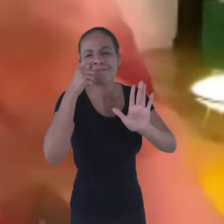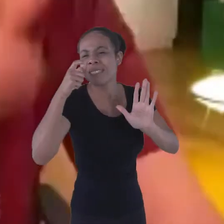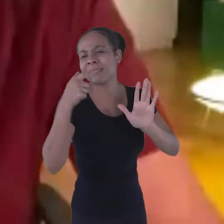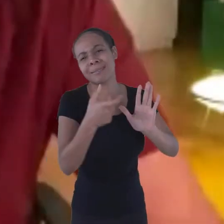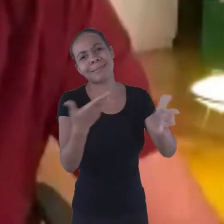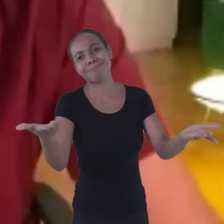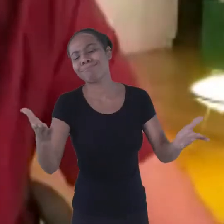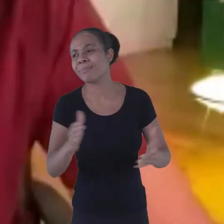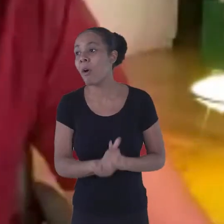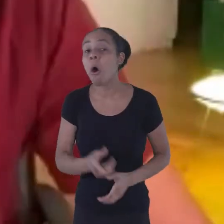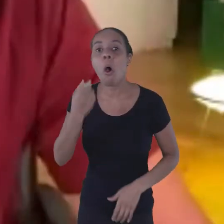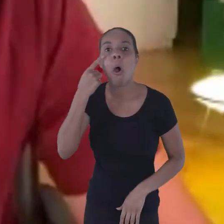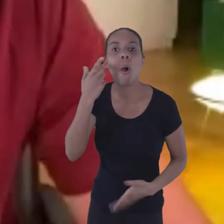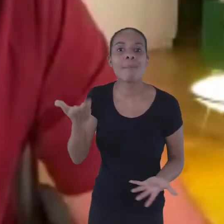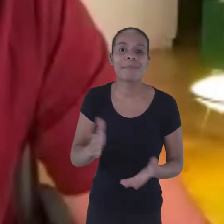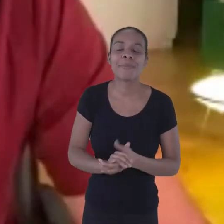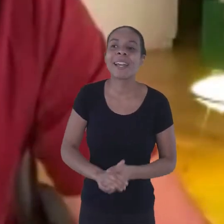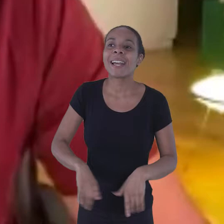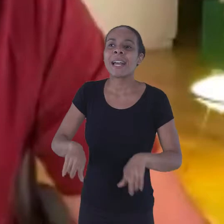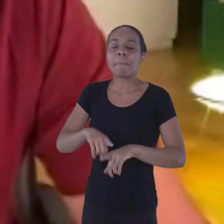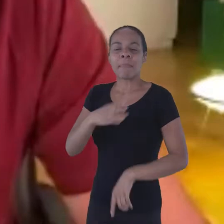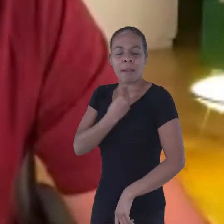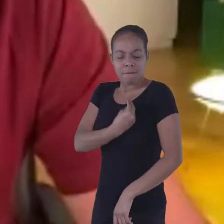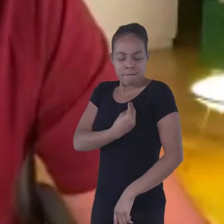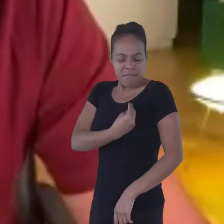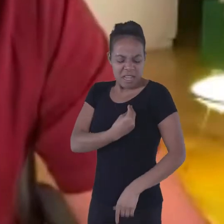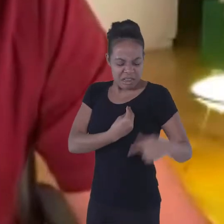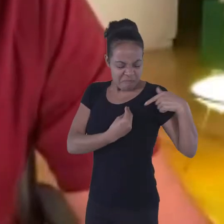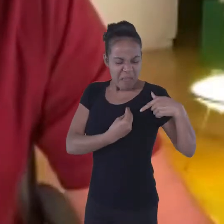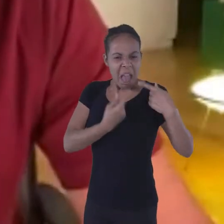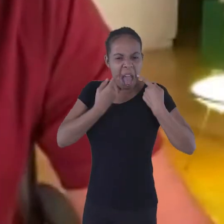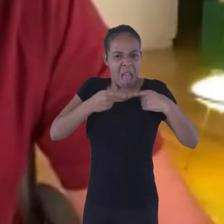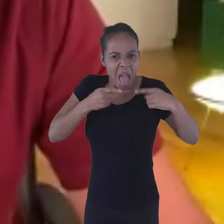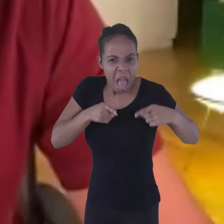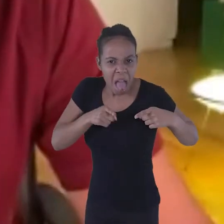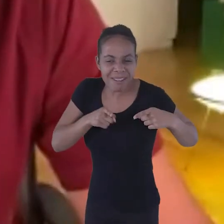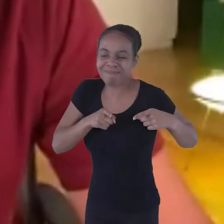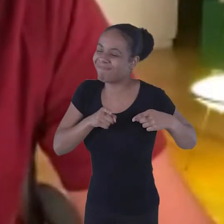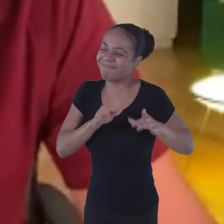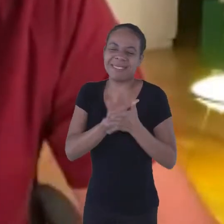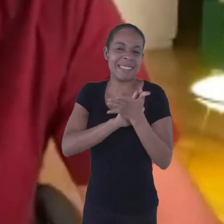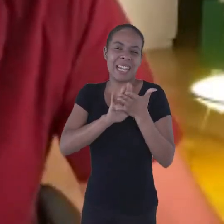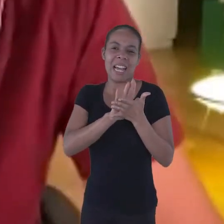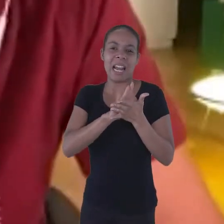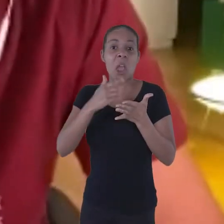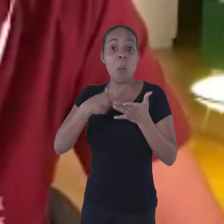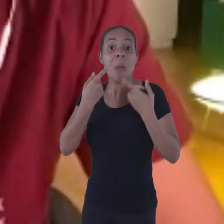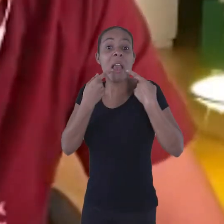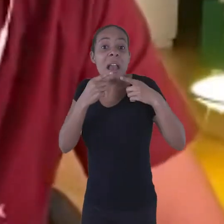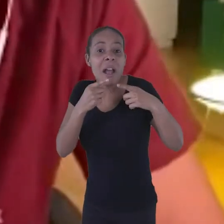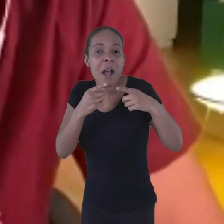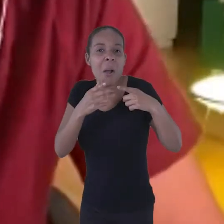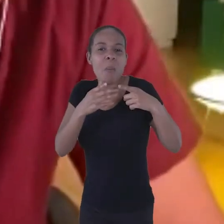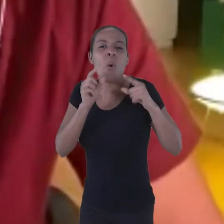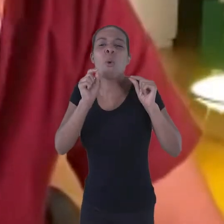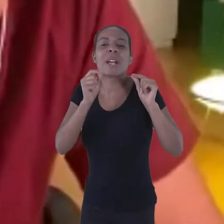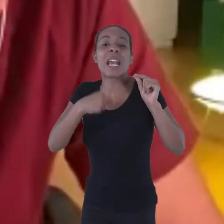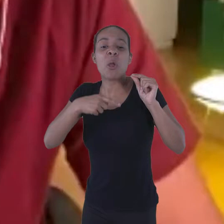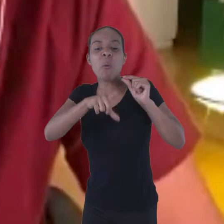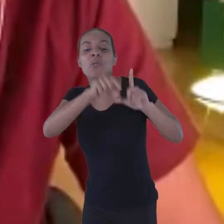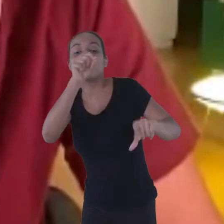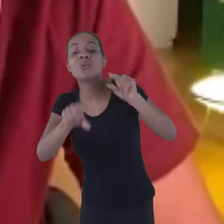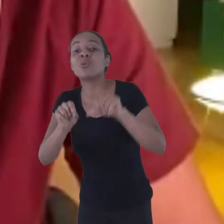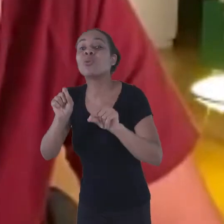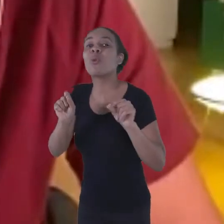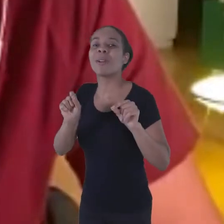isso aqui, olha isso aqui. Da vida nada tenho a reclamar. Reclamo é do que fiz com ela. Acho uma